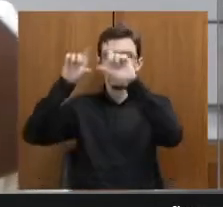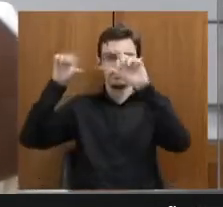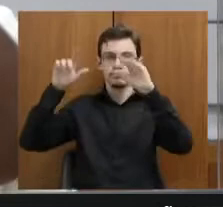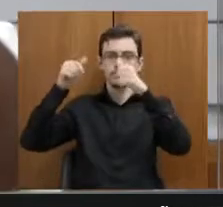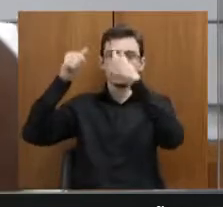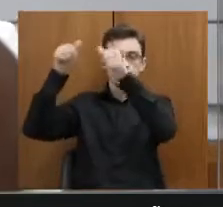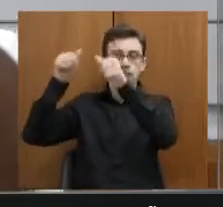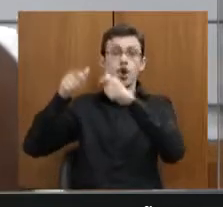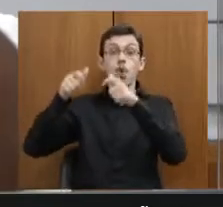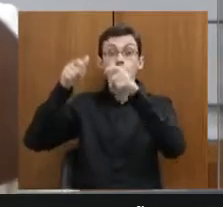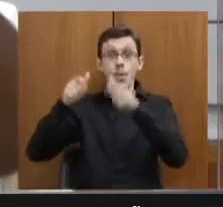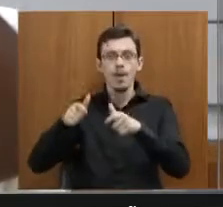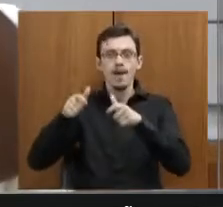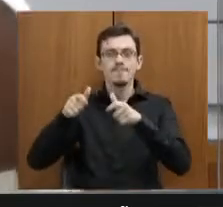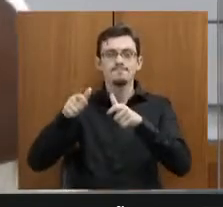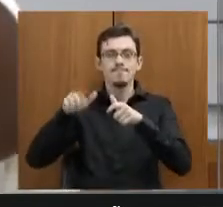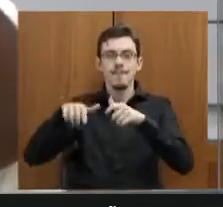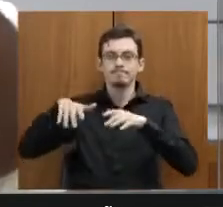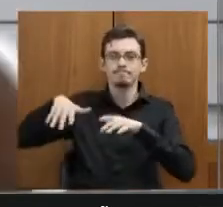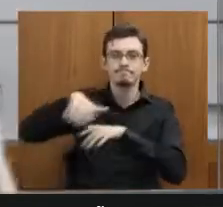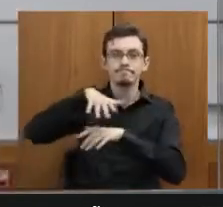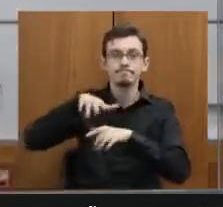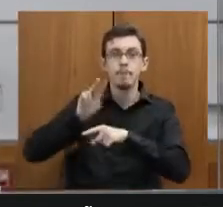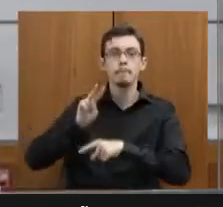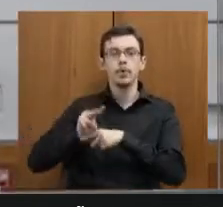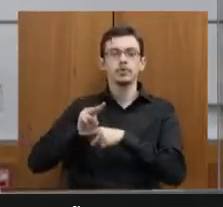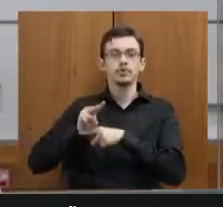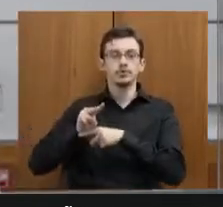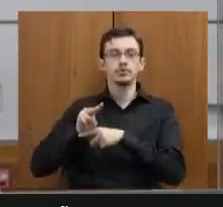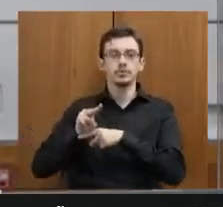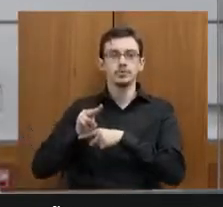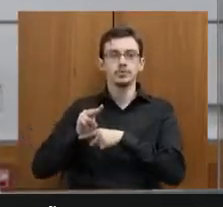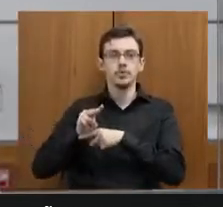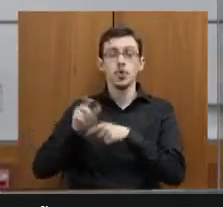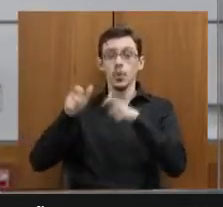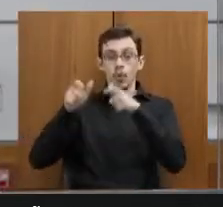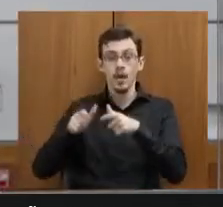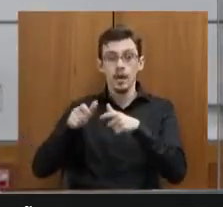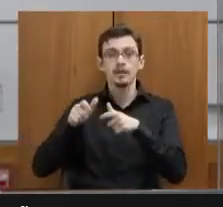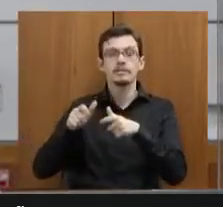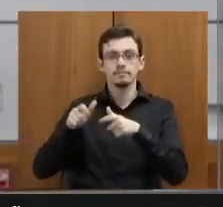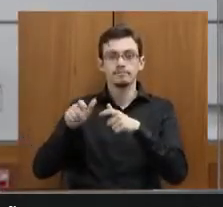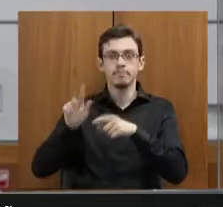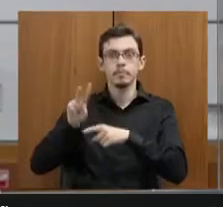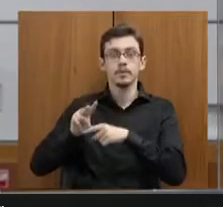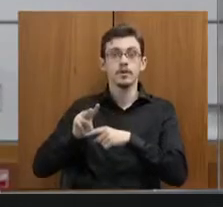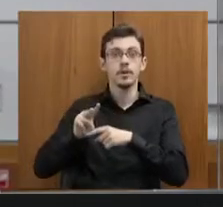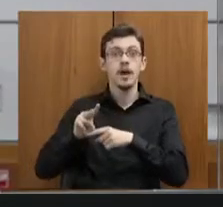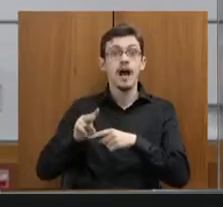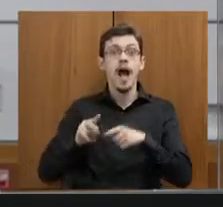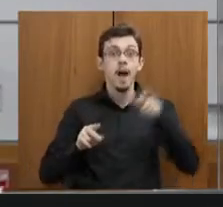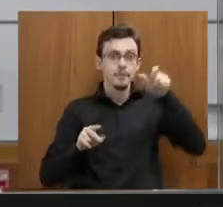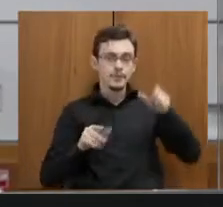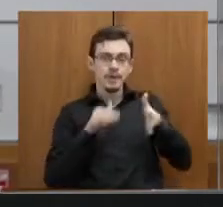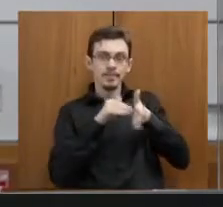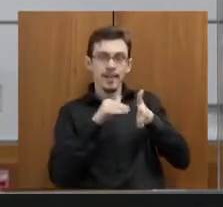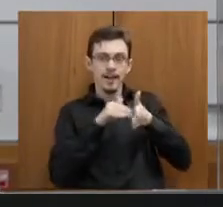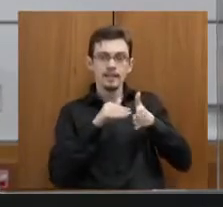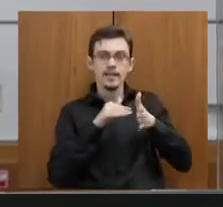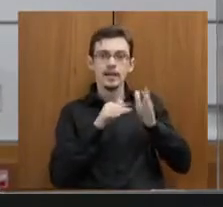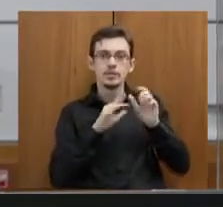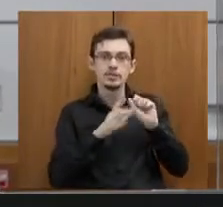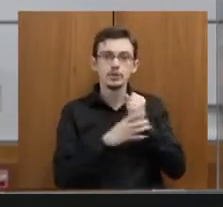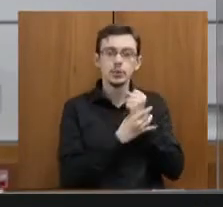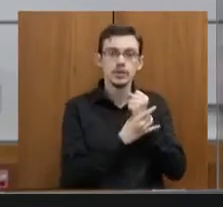mesmo espaço HD protegido né que tem uma placa que essa estrada e o secretário de segurança pediu encarecidamente que